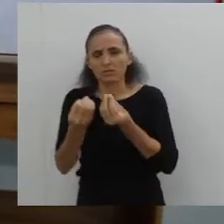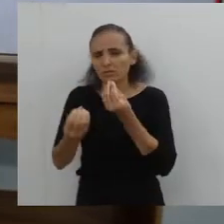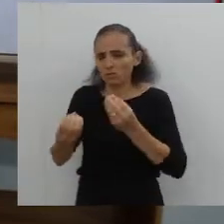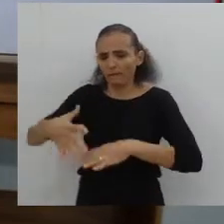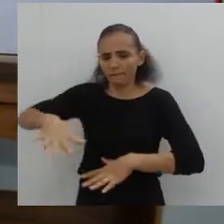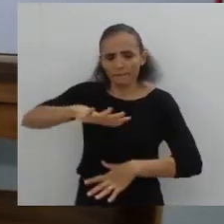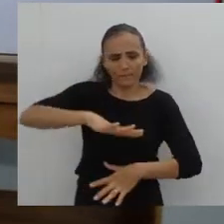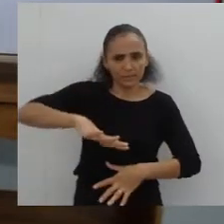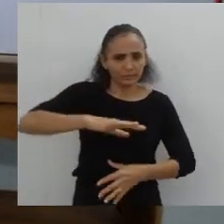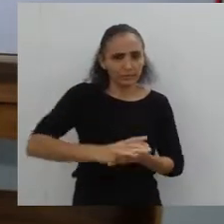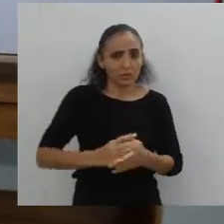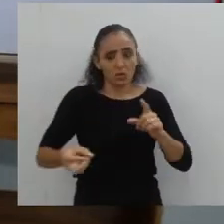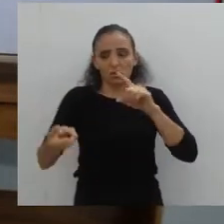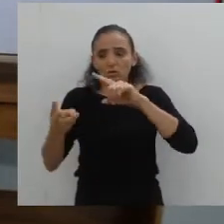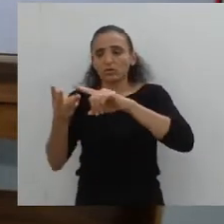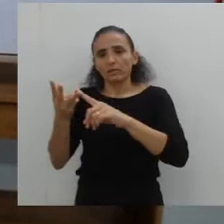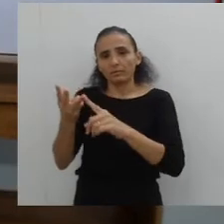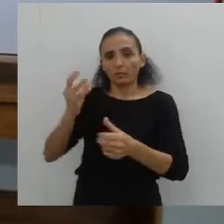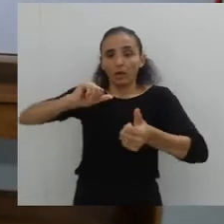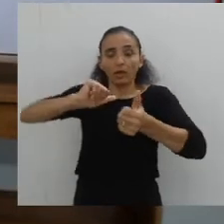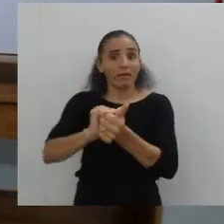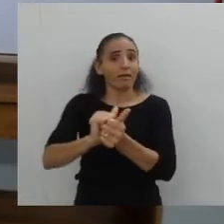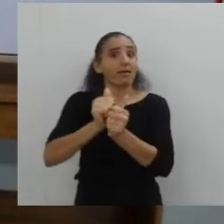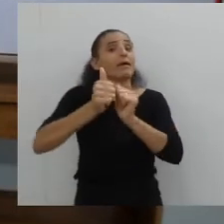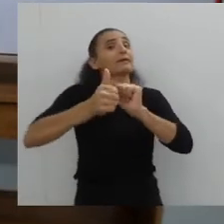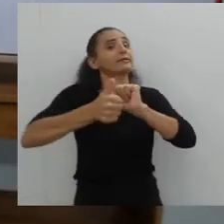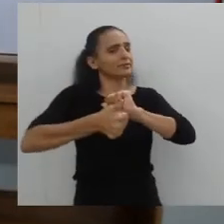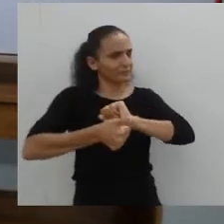salão. Jogos esportivos,